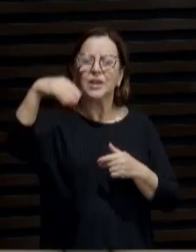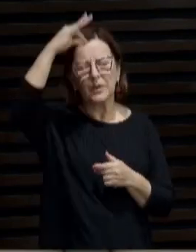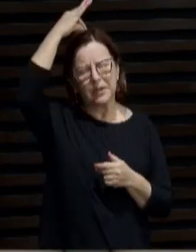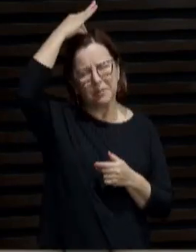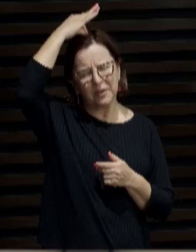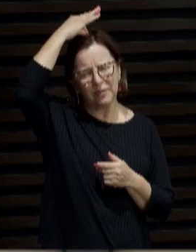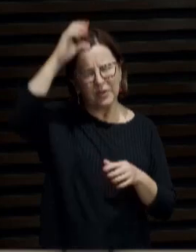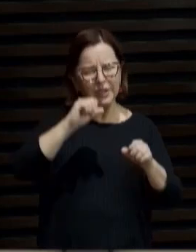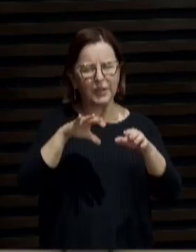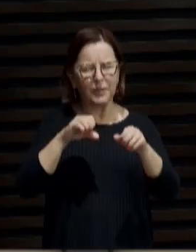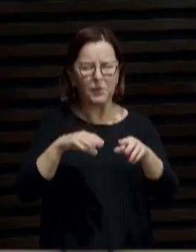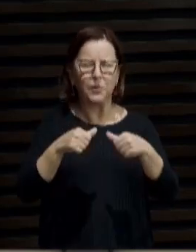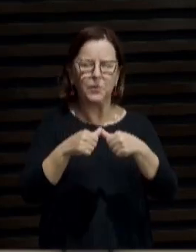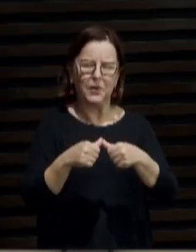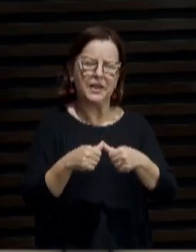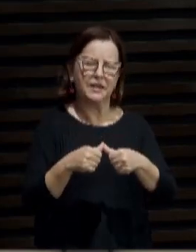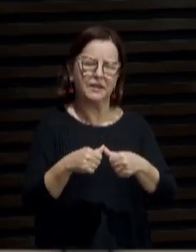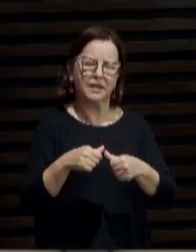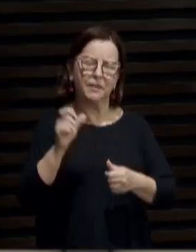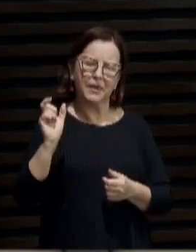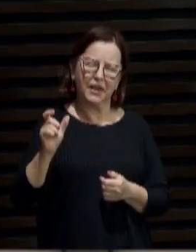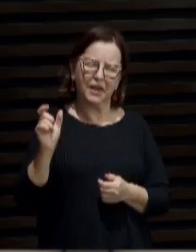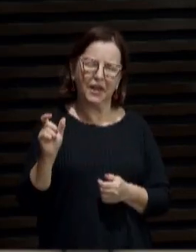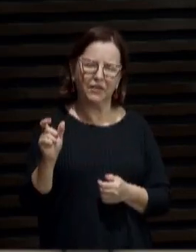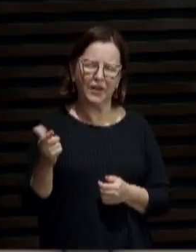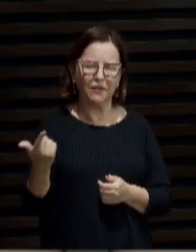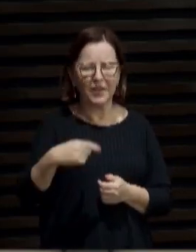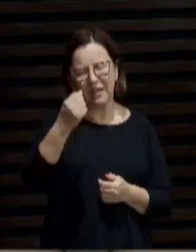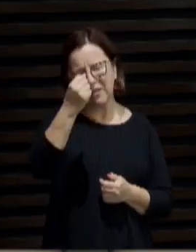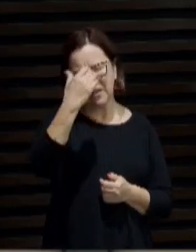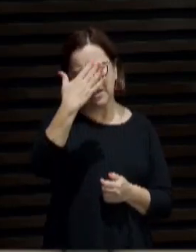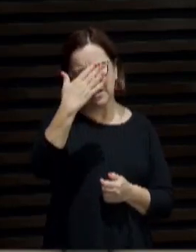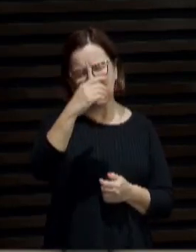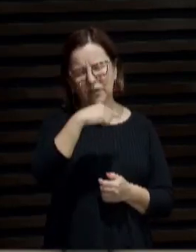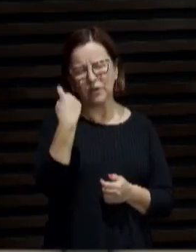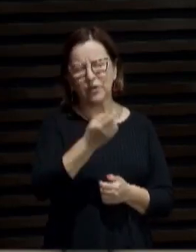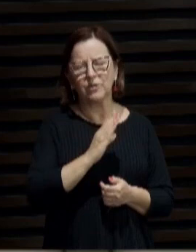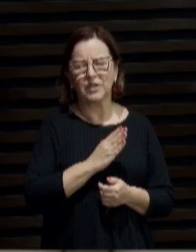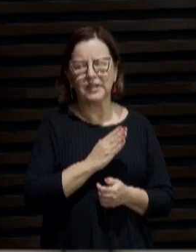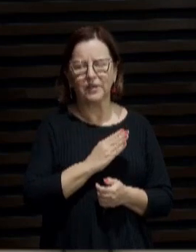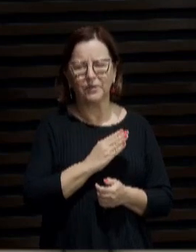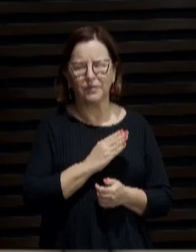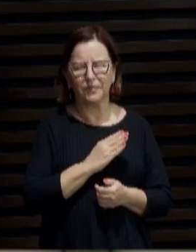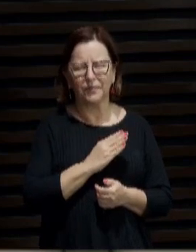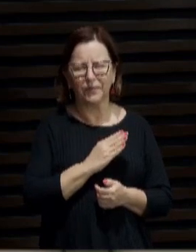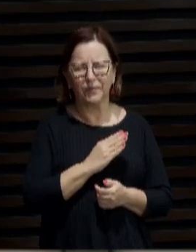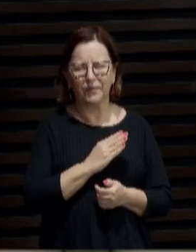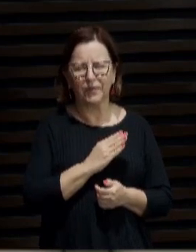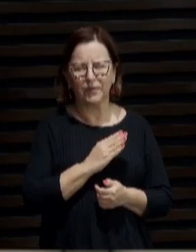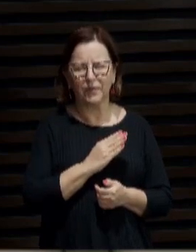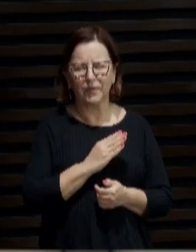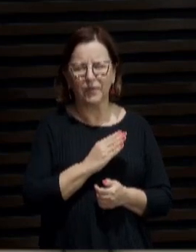inspirou essa palavra, ele venha revelar em nossos corações aquilo que Tu tens para